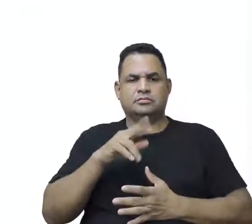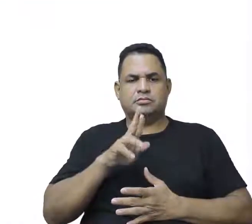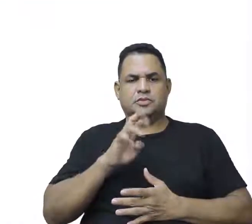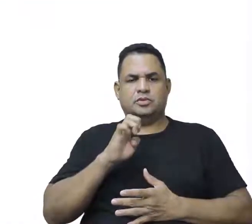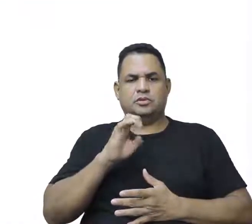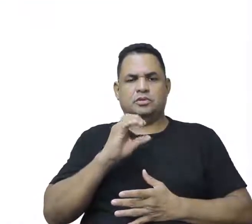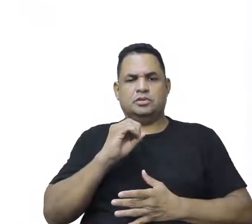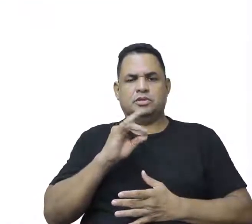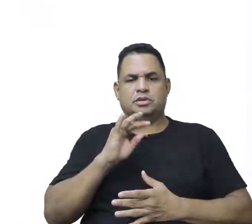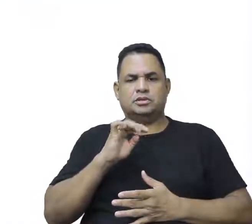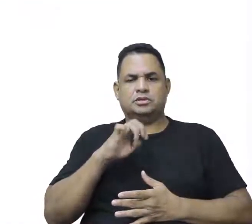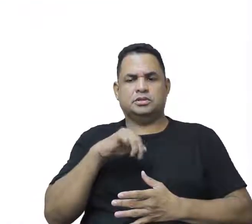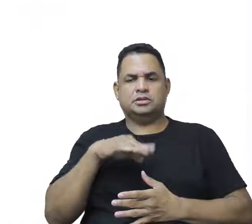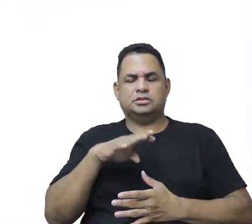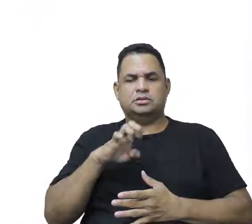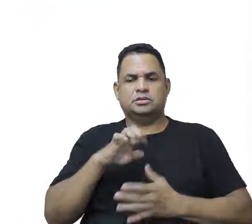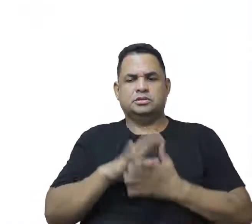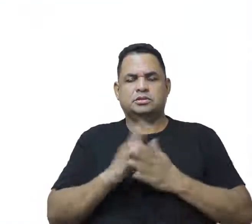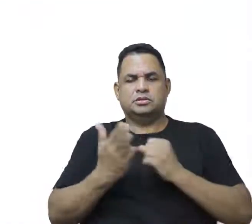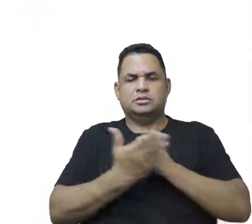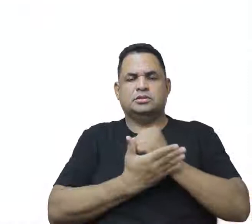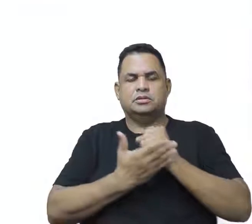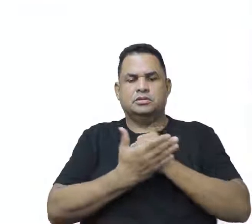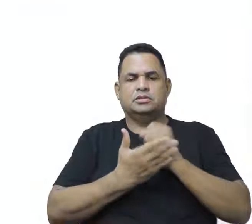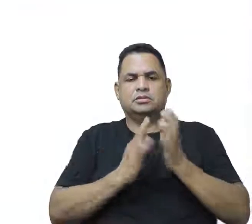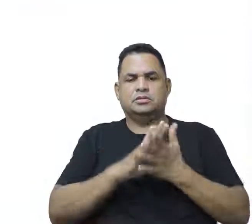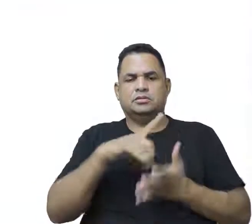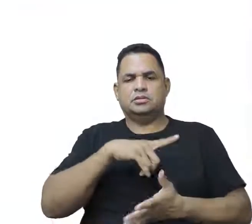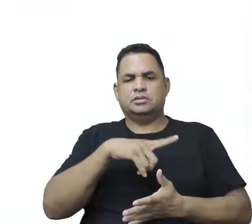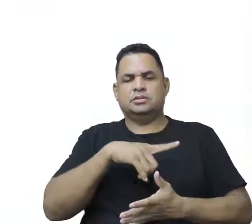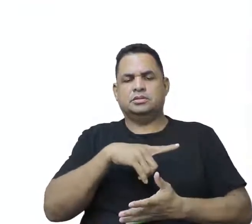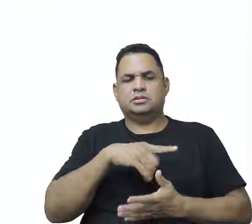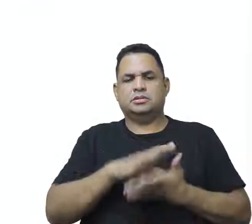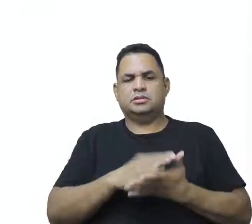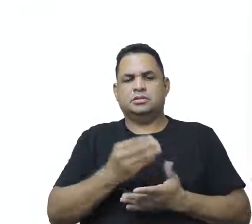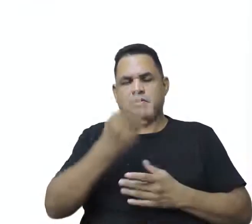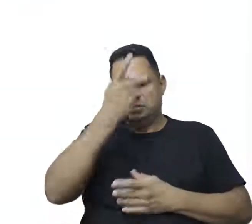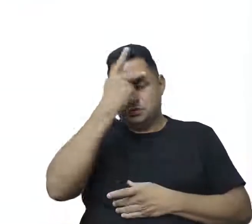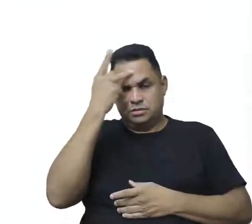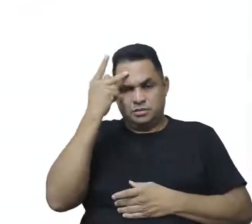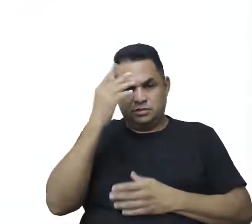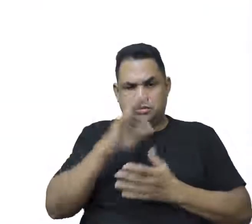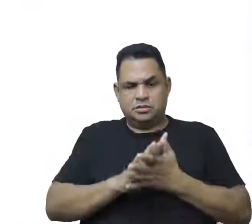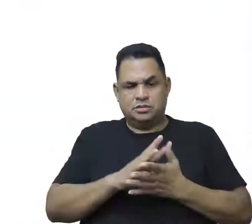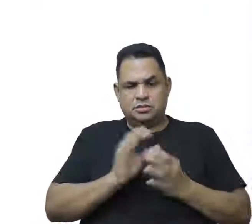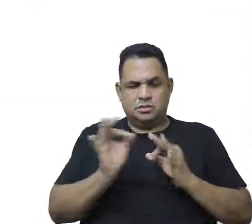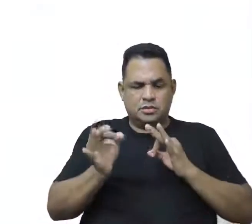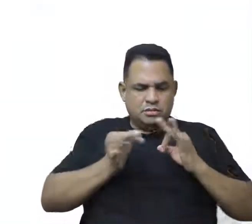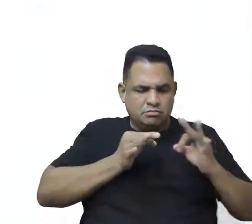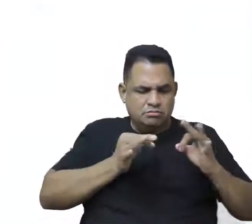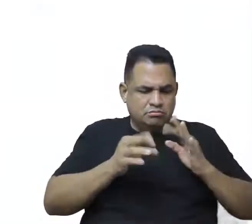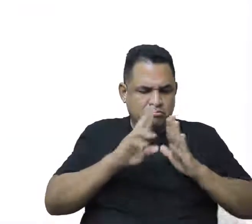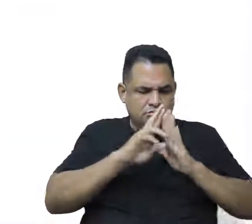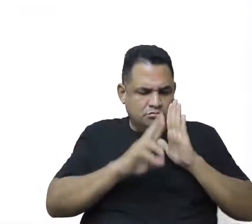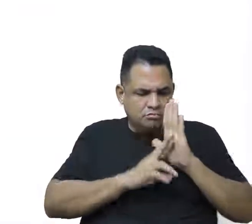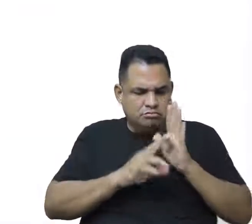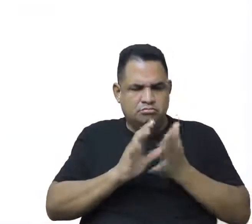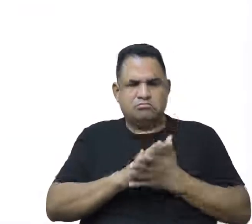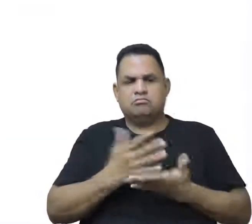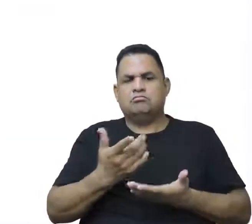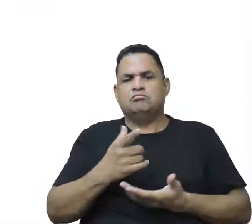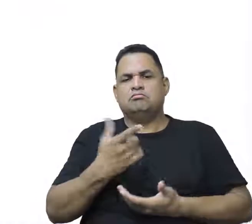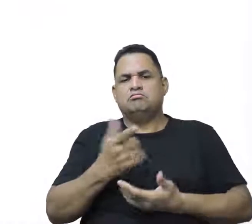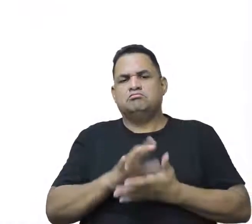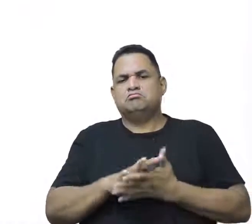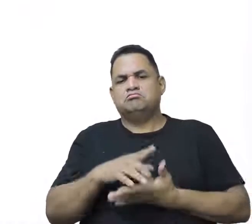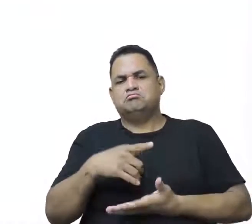ética que a sua vida era baseada, essas pessoas tinham essa vida baseada numa vida regrada, sem ostentação,